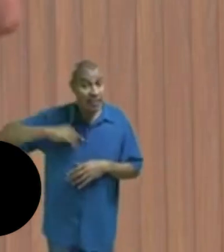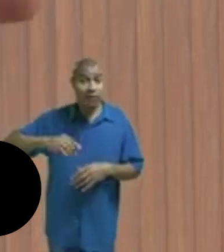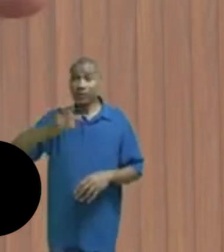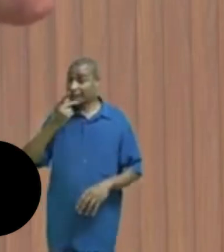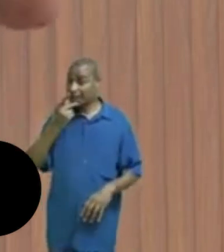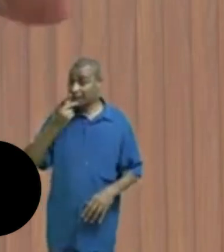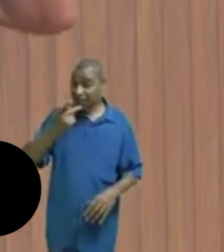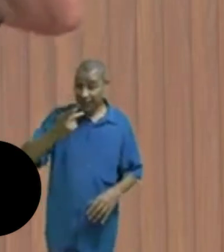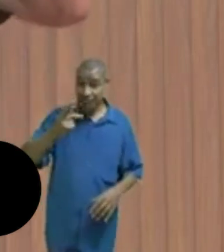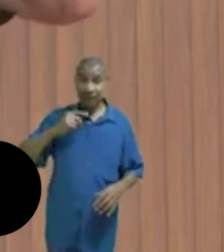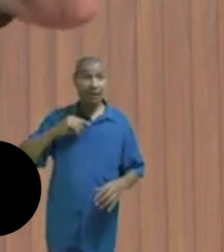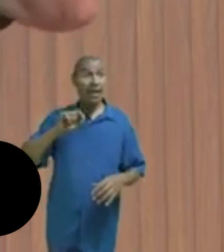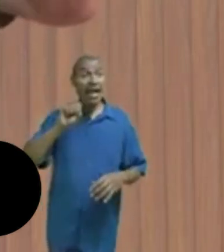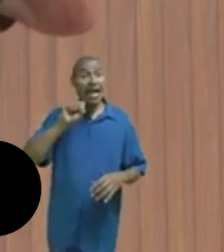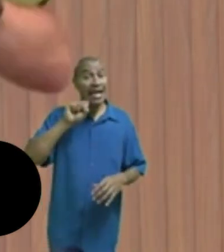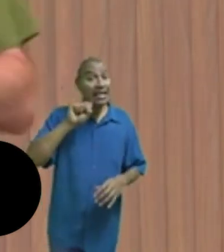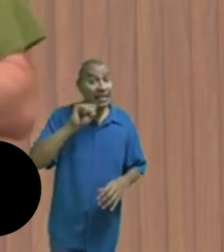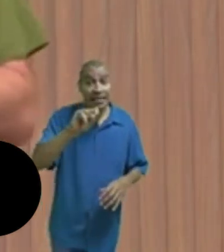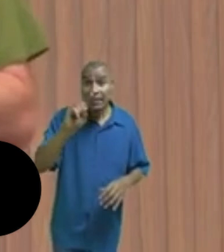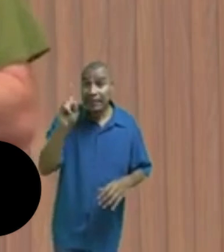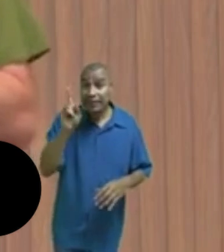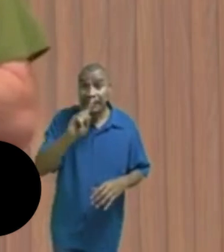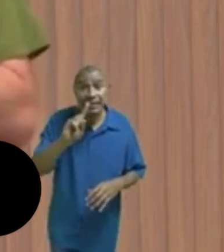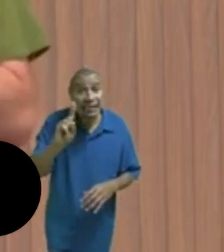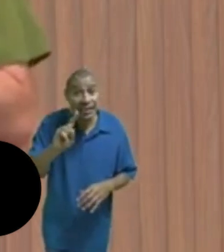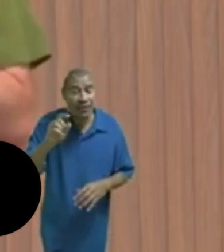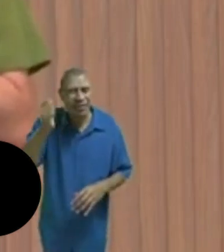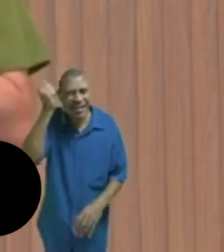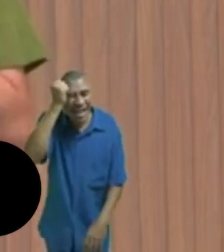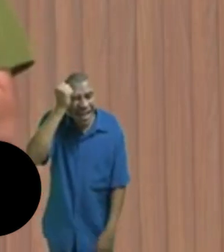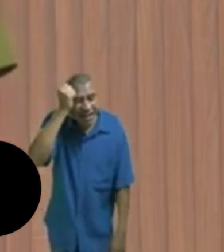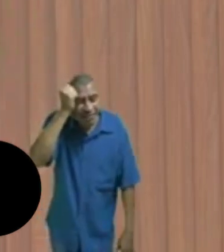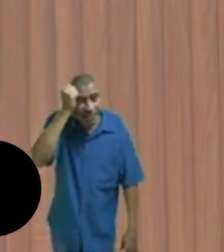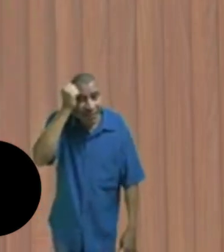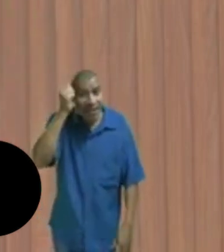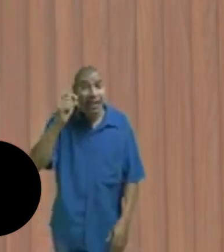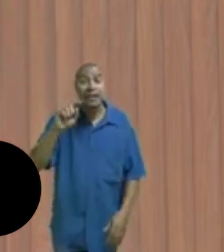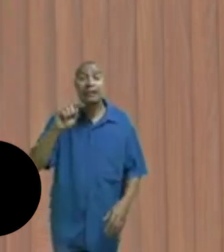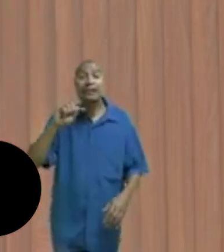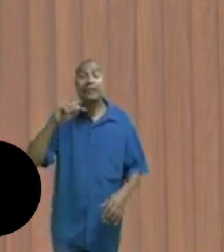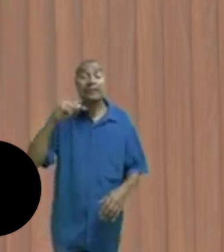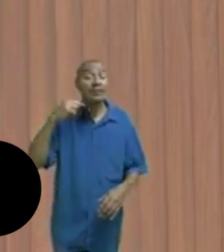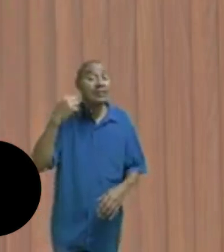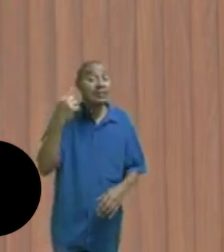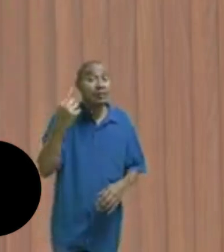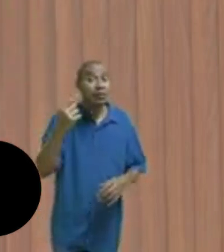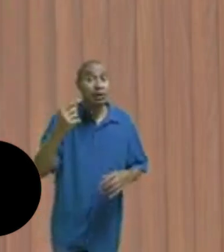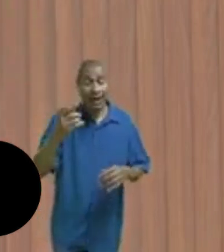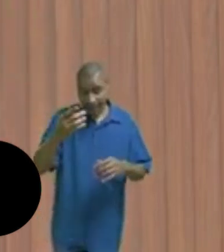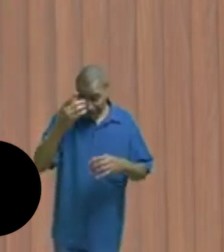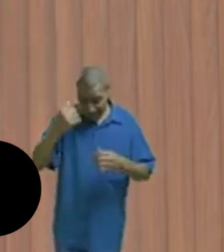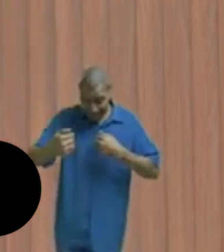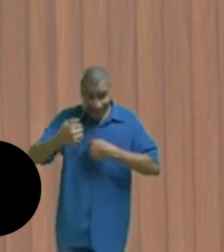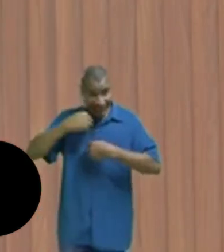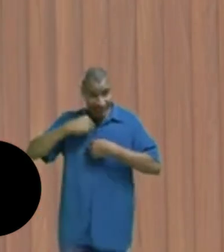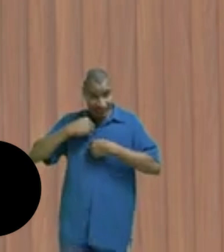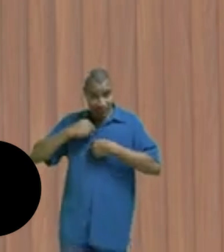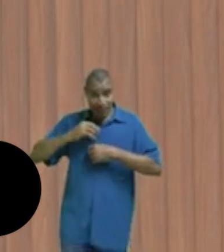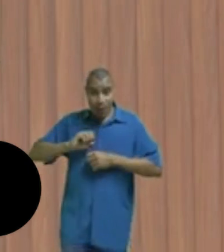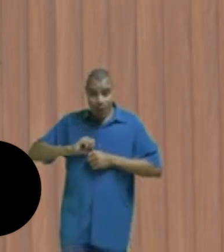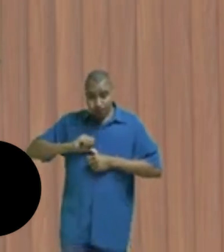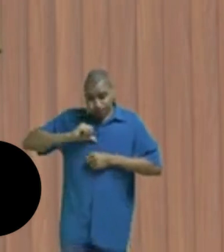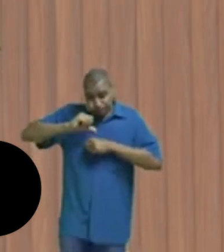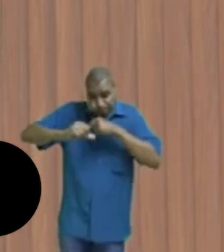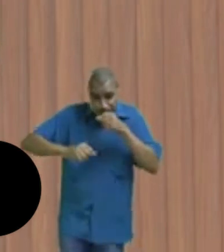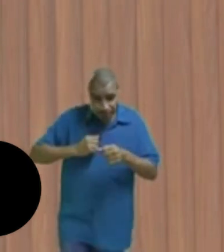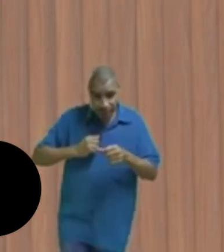que se não houver novo nascimento, se não houver uma mudança de dentro para fora, se não